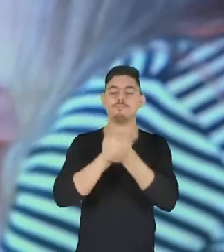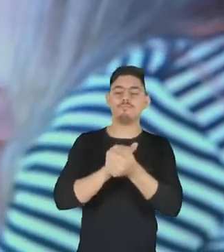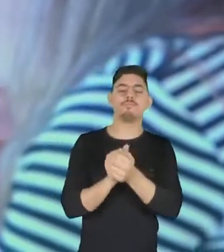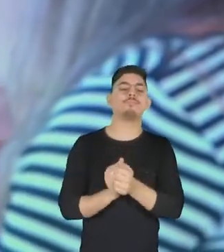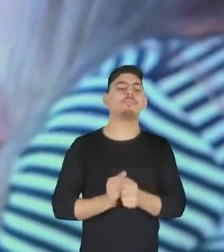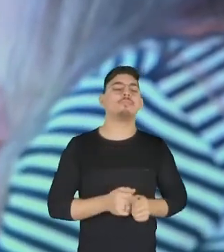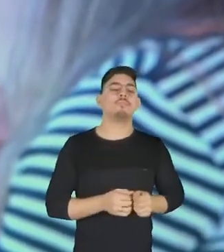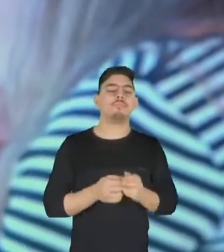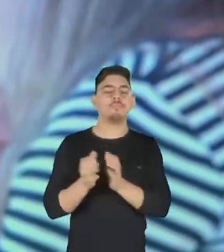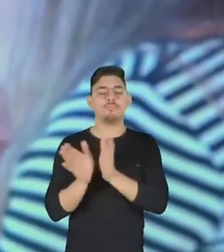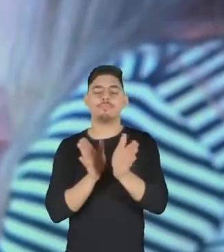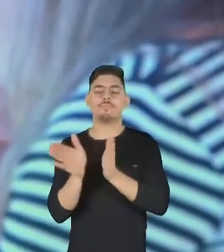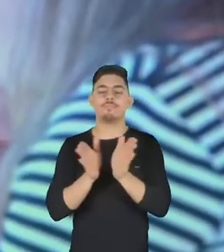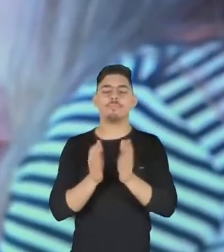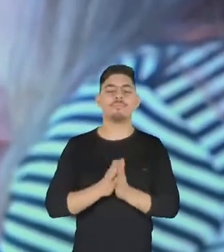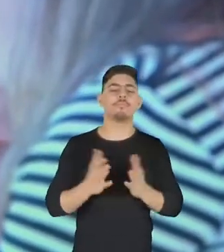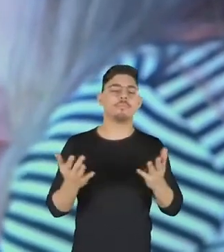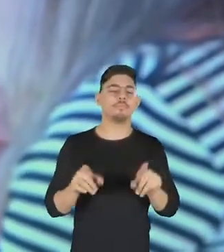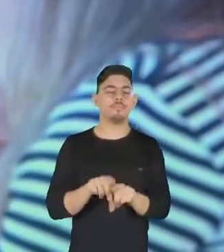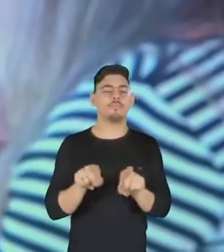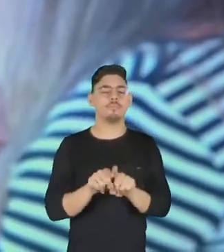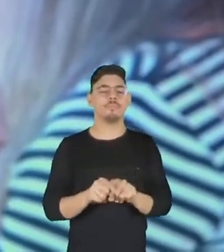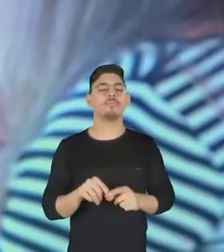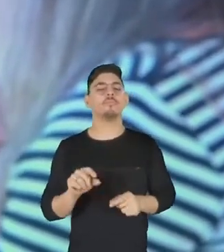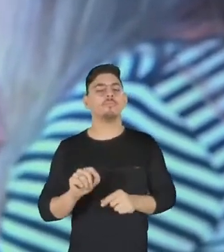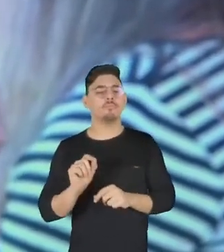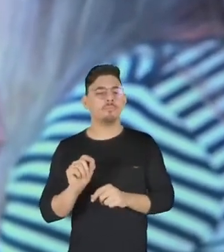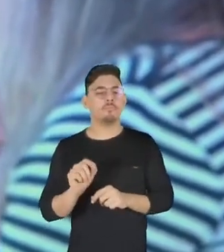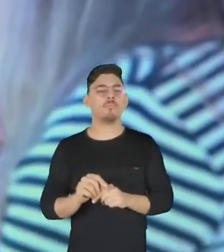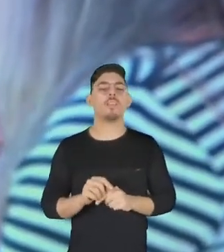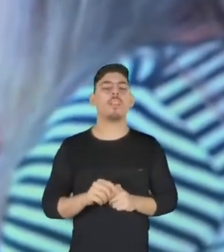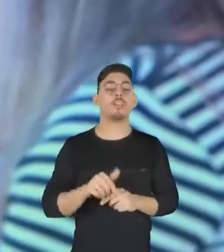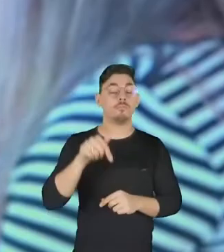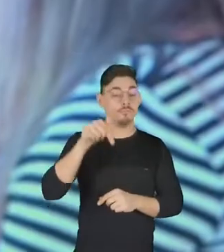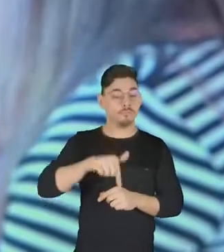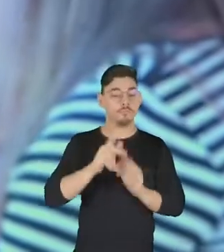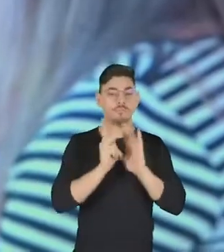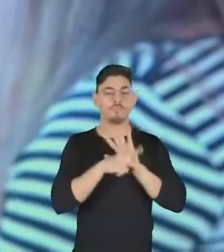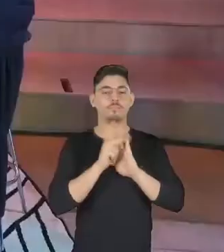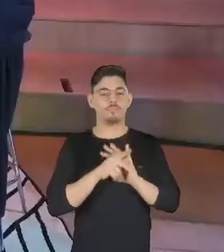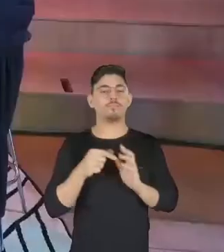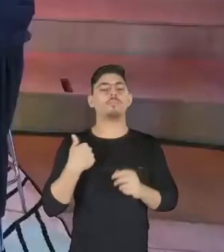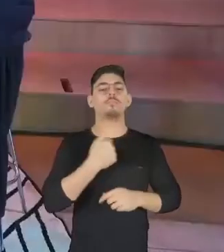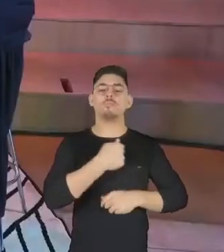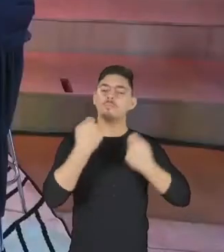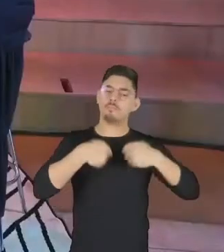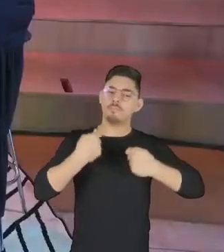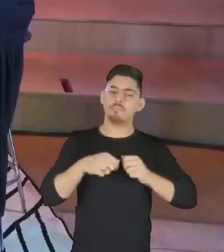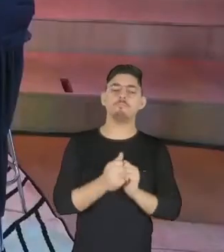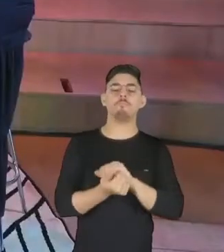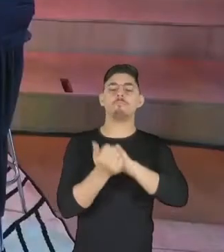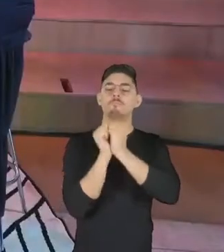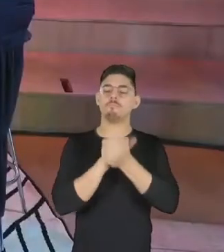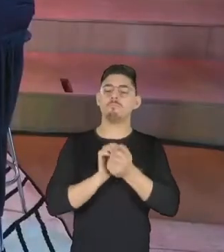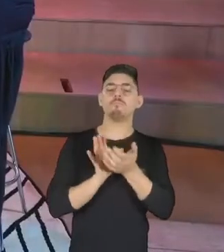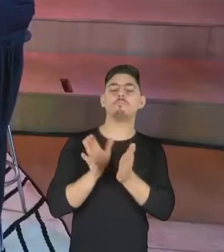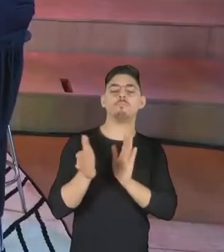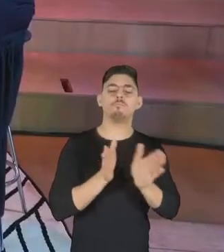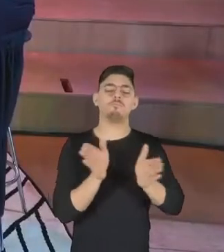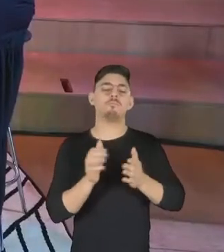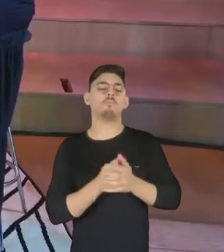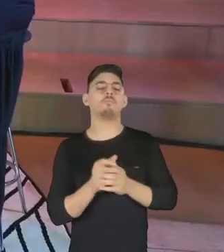caminho. E dessa mesma forma, nós aqui na igreja também tivemos que redirecionar os